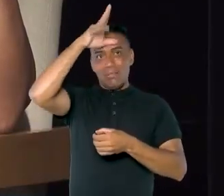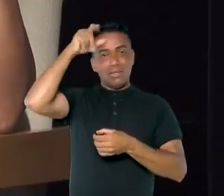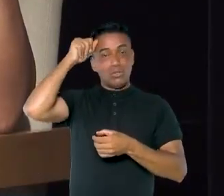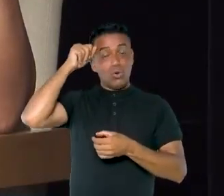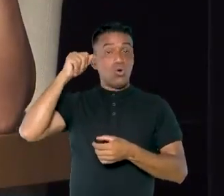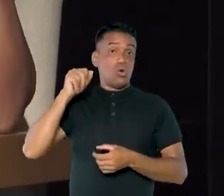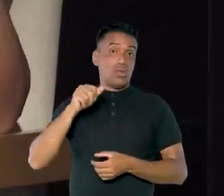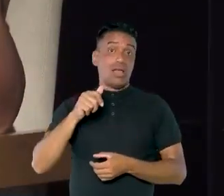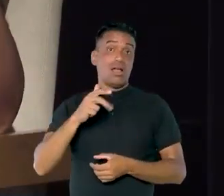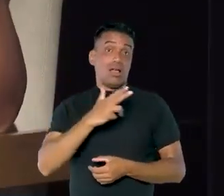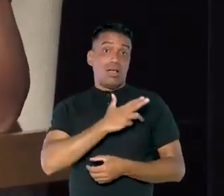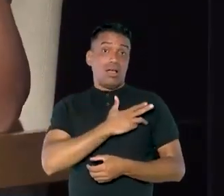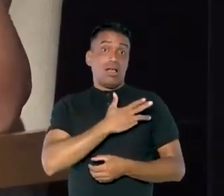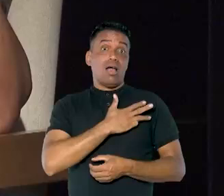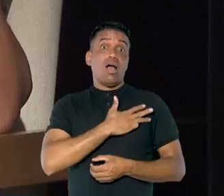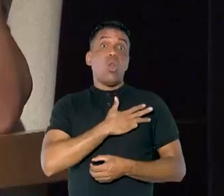fala,